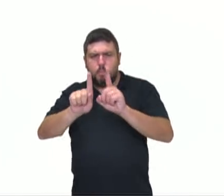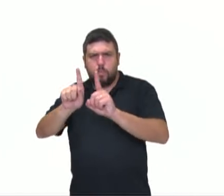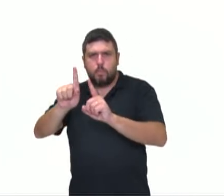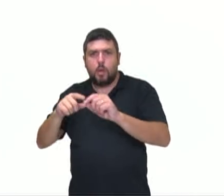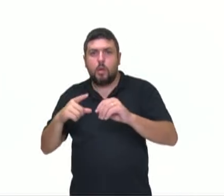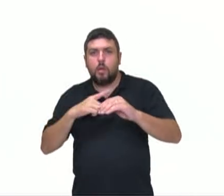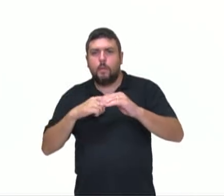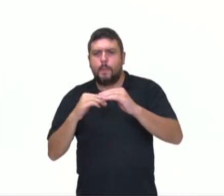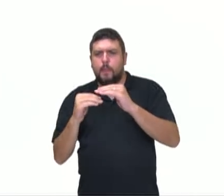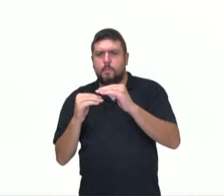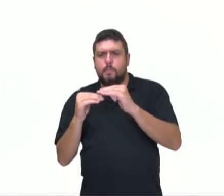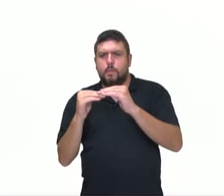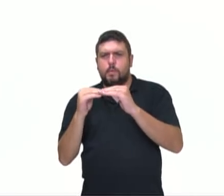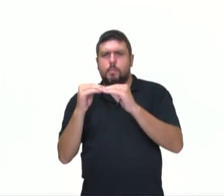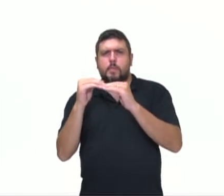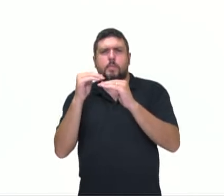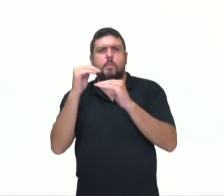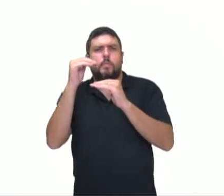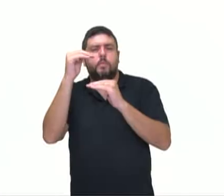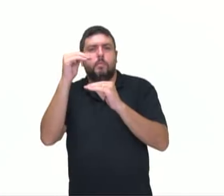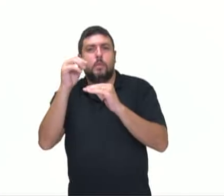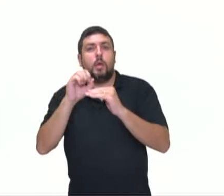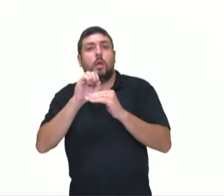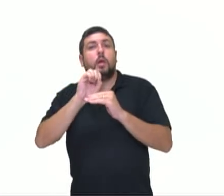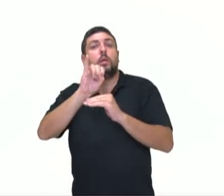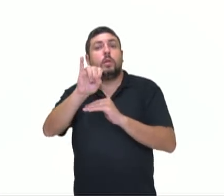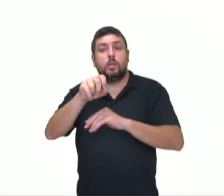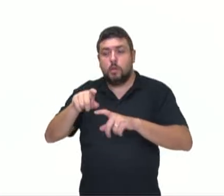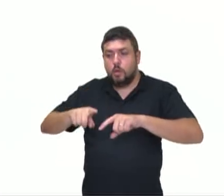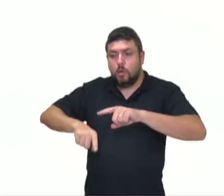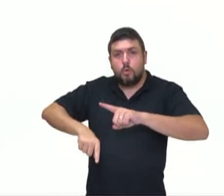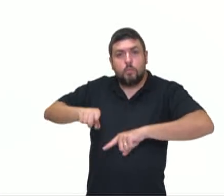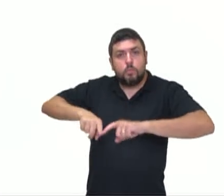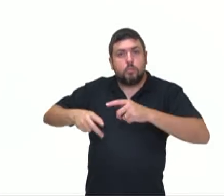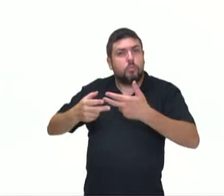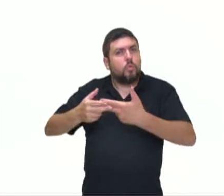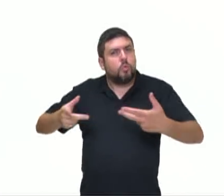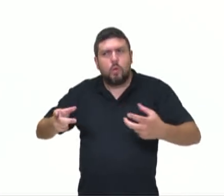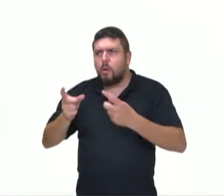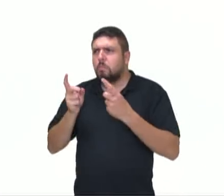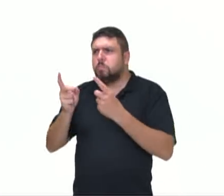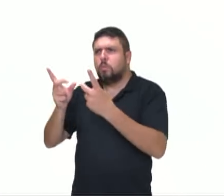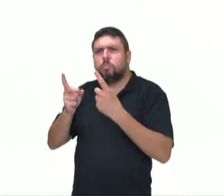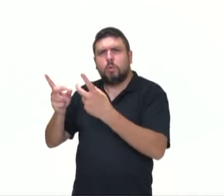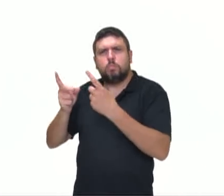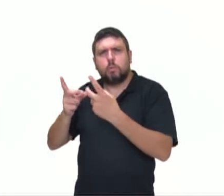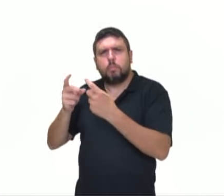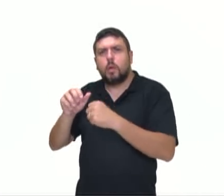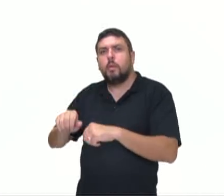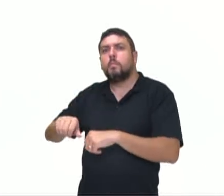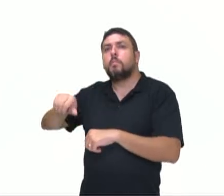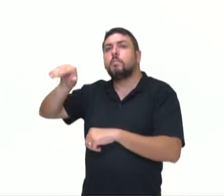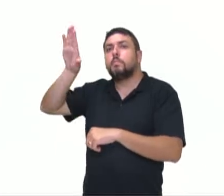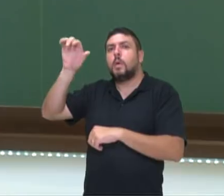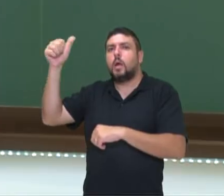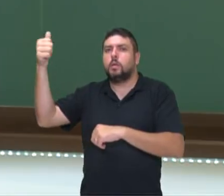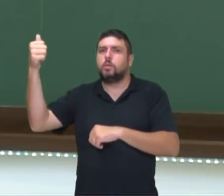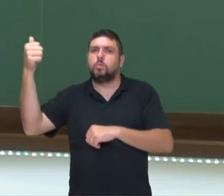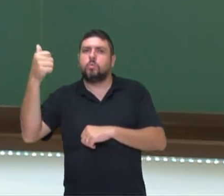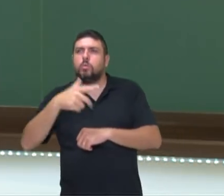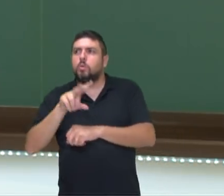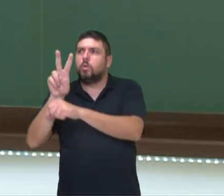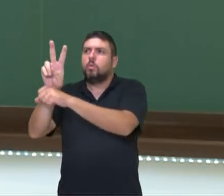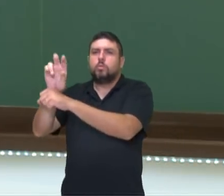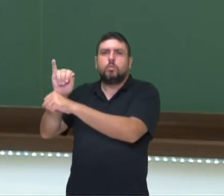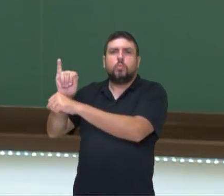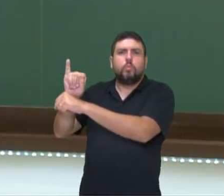superávit quando o volume das exportações é maior que o volume das importações. Importação é o que